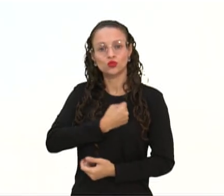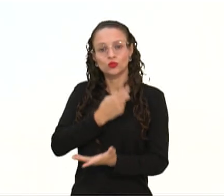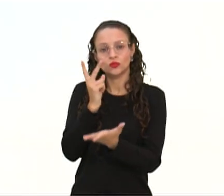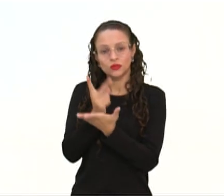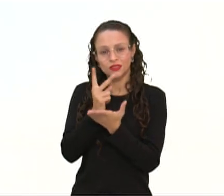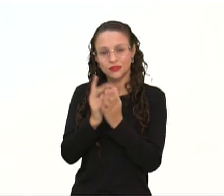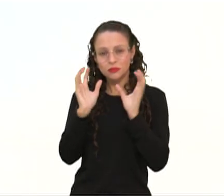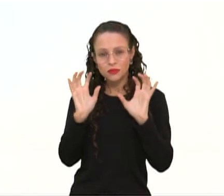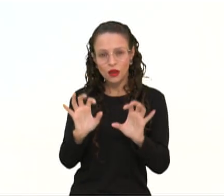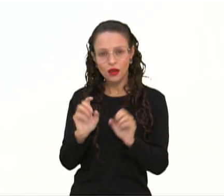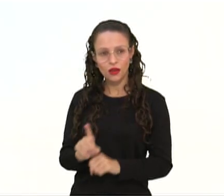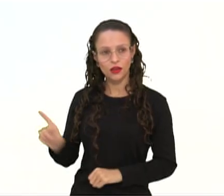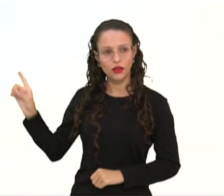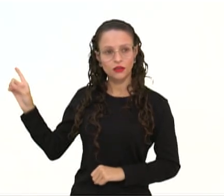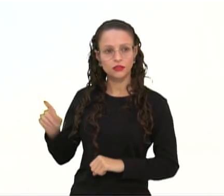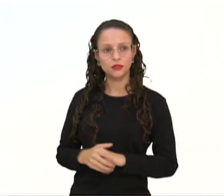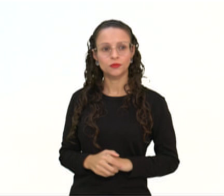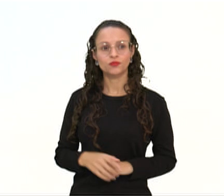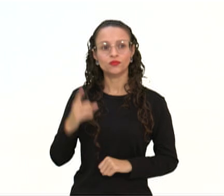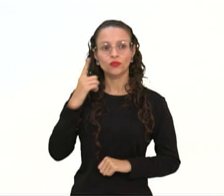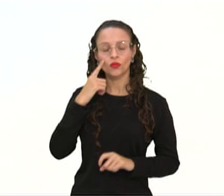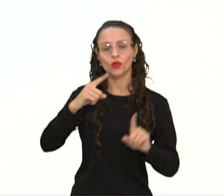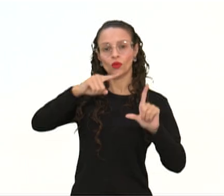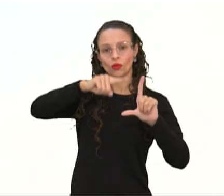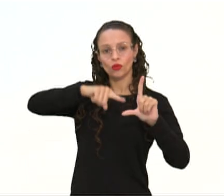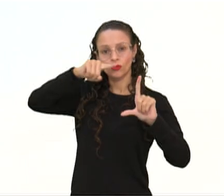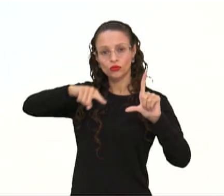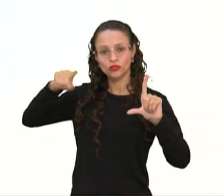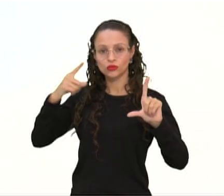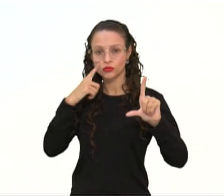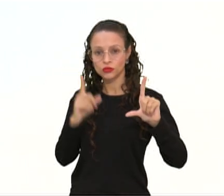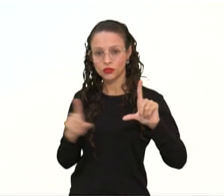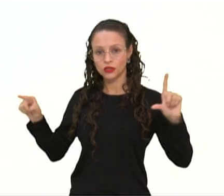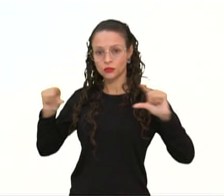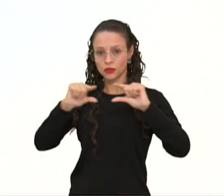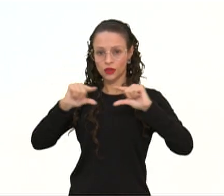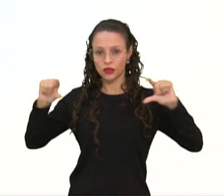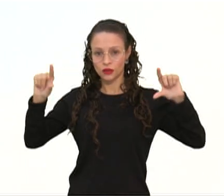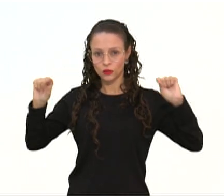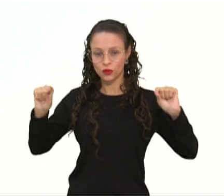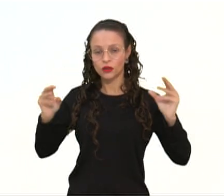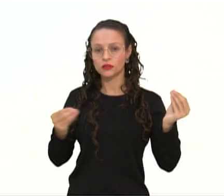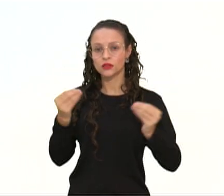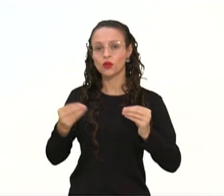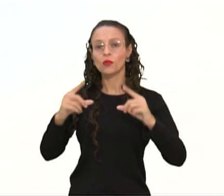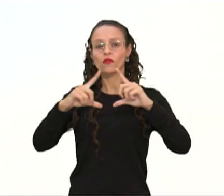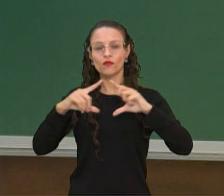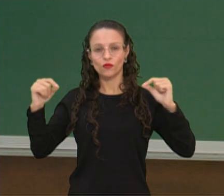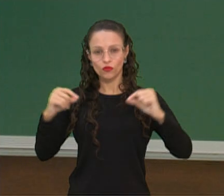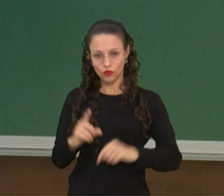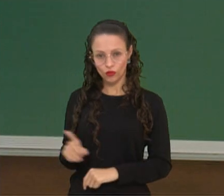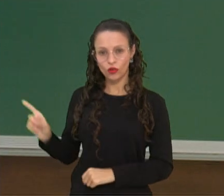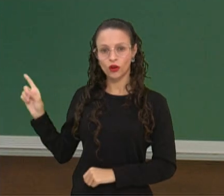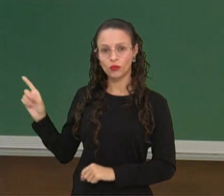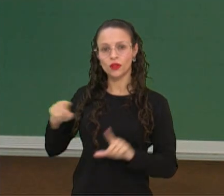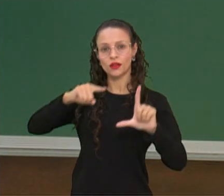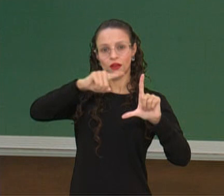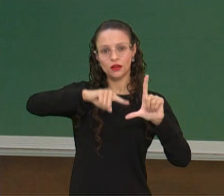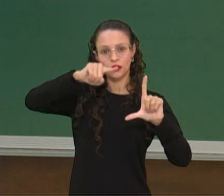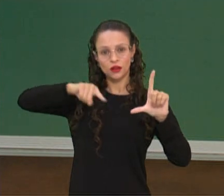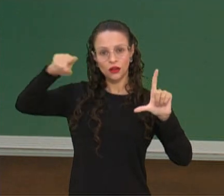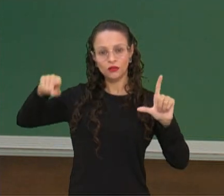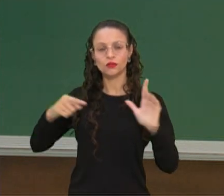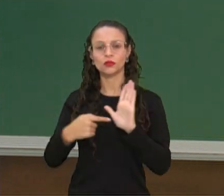E aí o diagrama que a gente mostra lá na nossa equaçãozinha, através da nossa fórmula aqui, no gráfico, eu